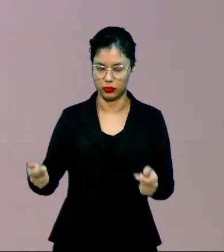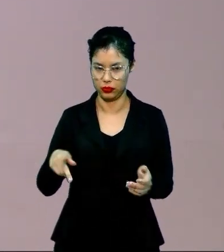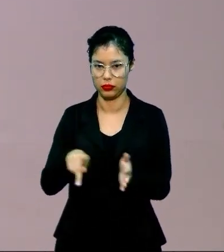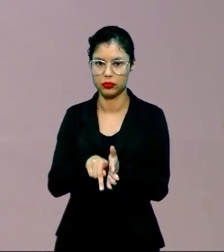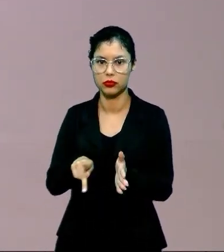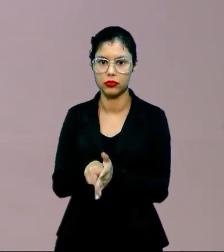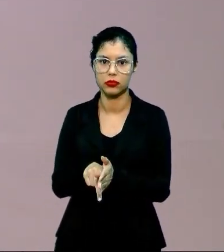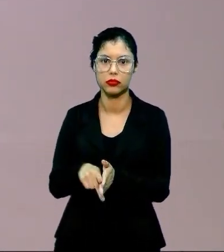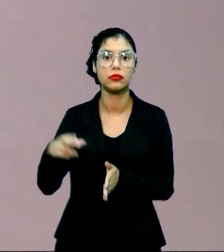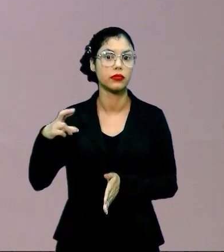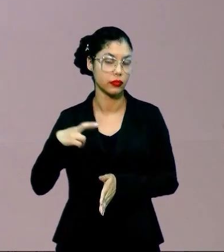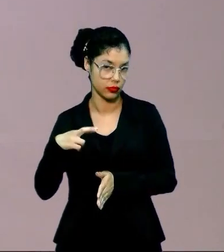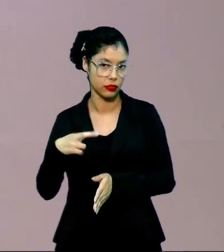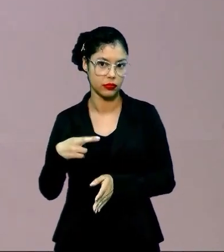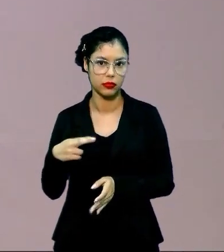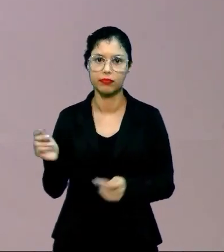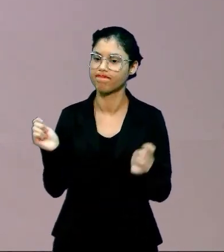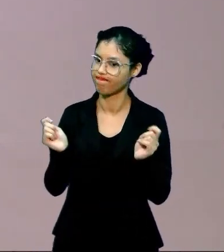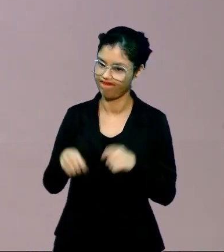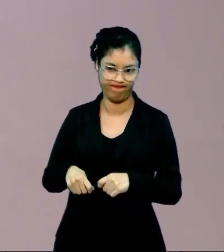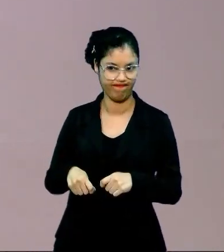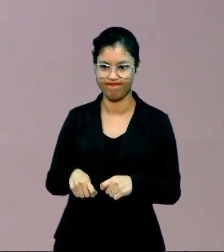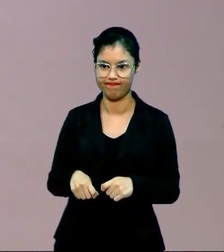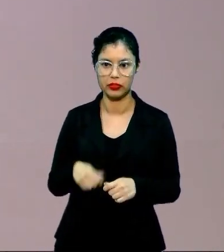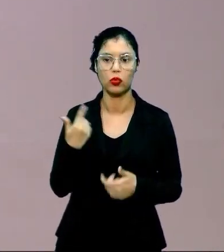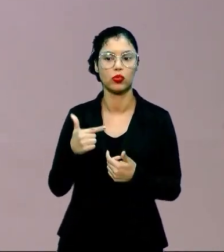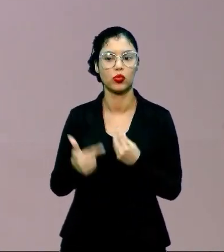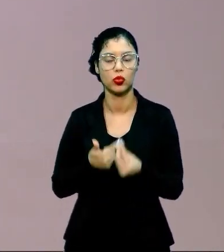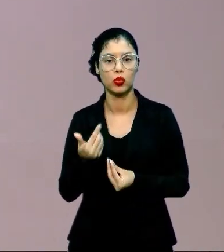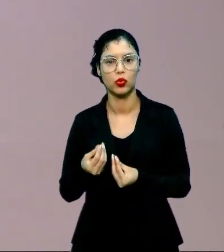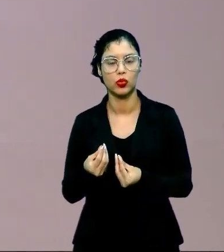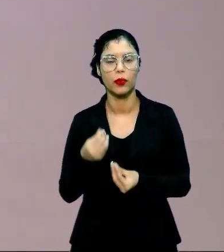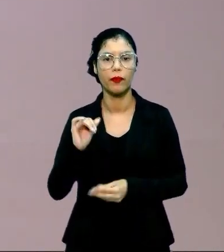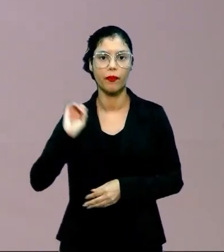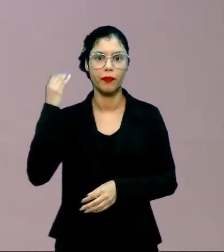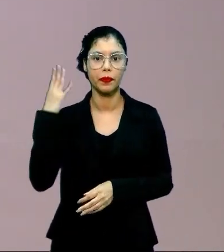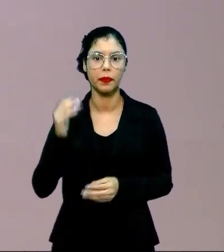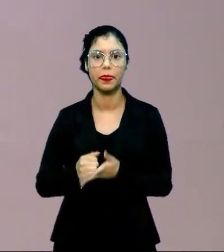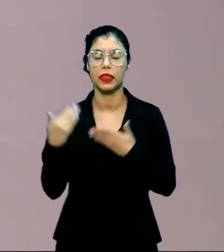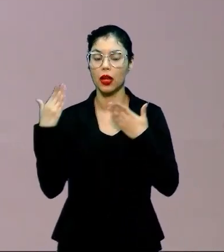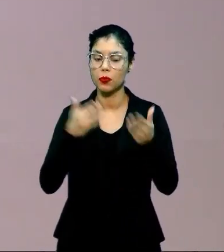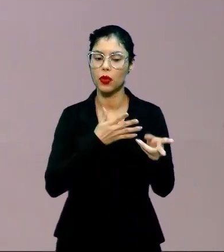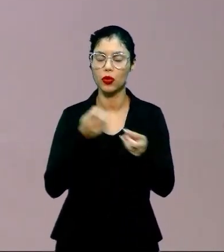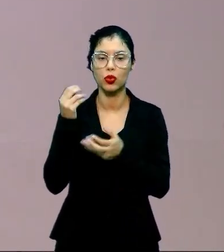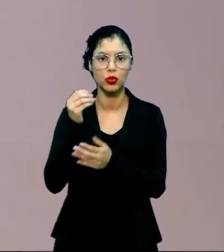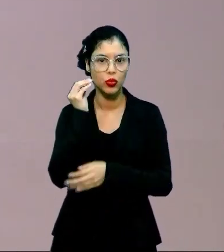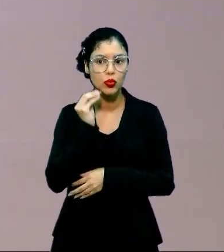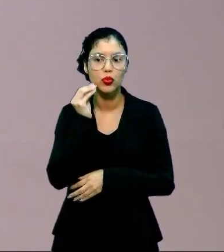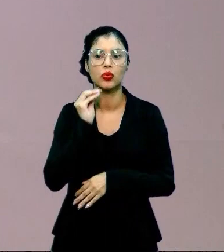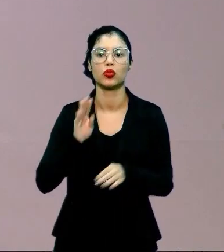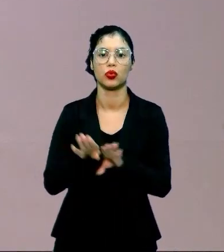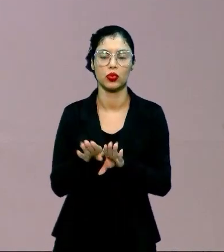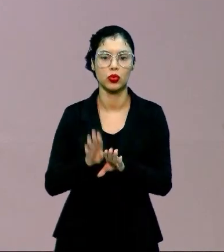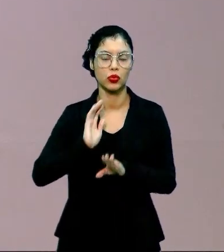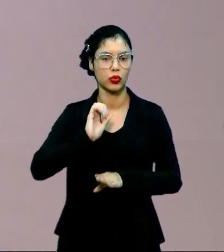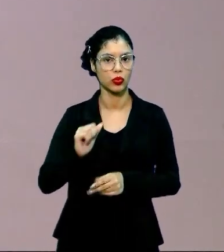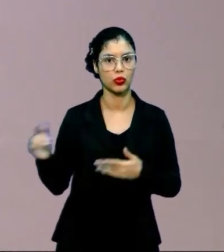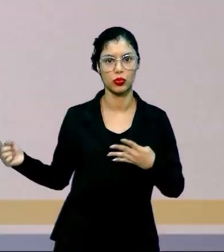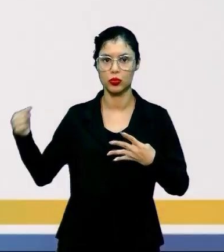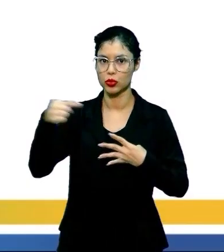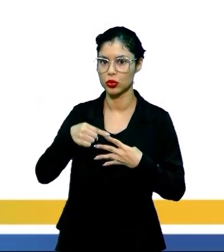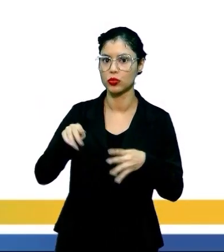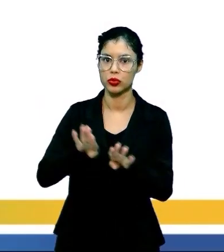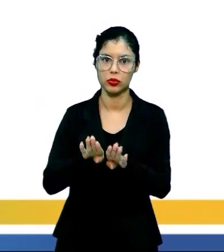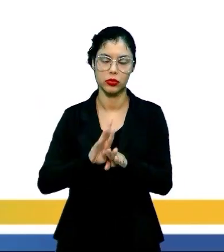é particularmente impossível de acontecer. No entanto, a gente observa essa tentativa. E no simbolismo não é